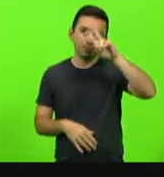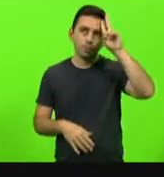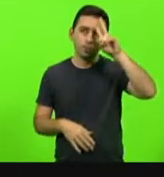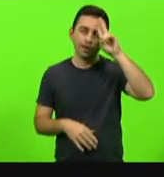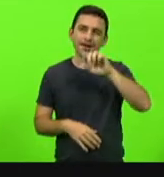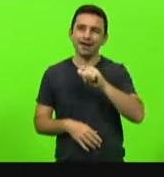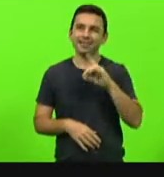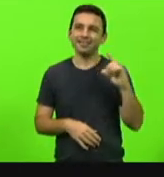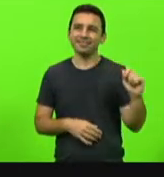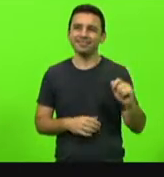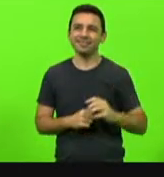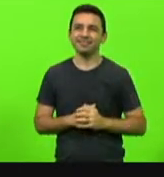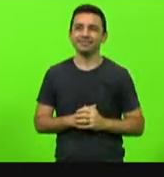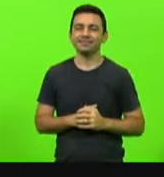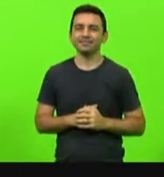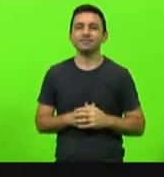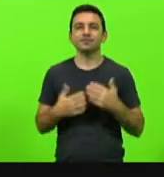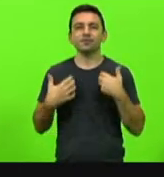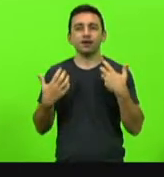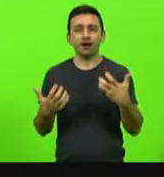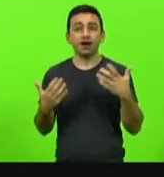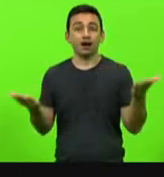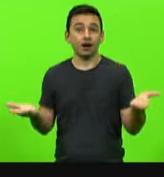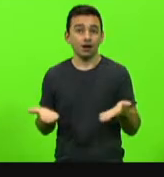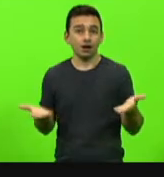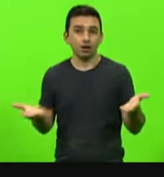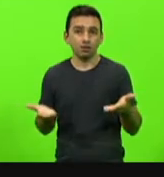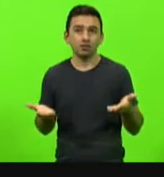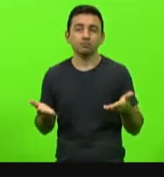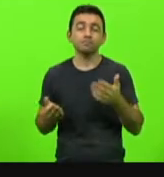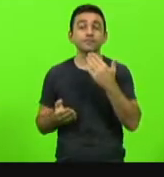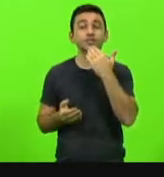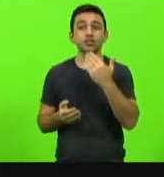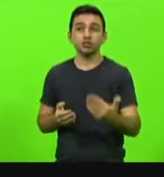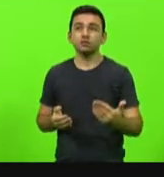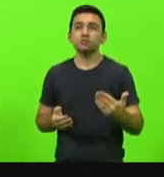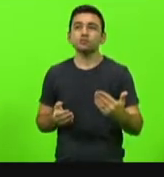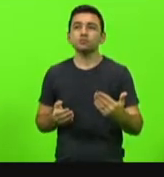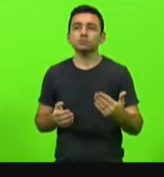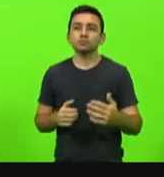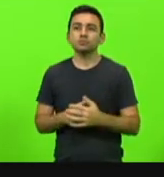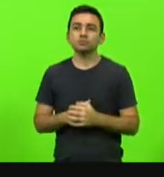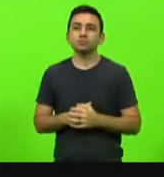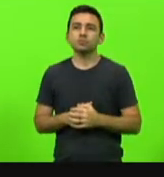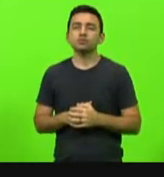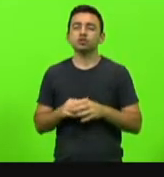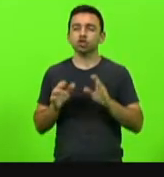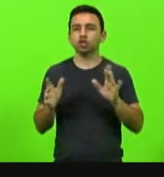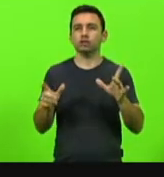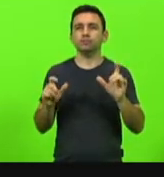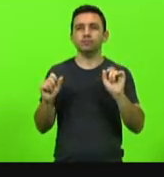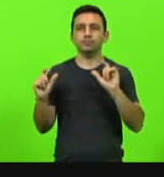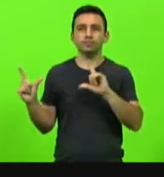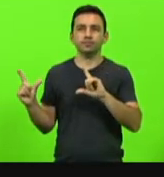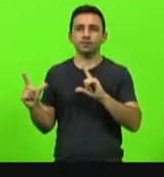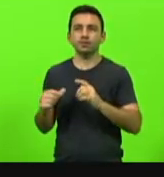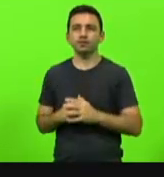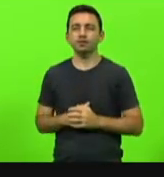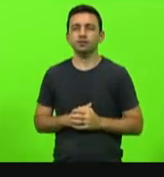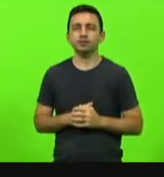Luca. Quero aqui, nesse momento, pedir encarecidamente para... Ah, sim, já está em tela.